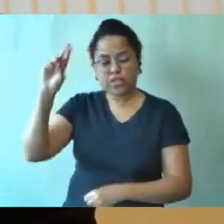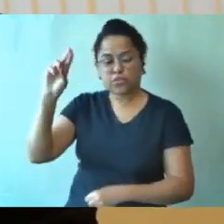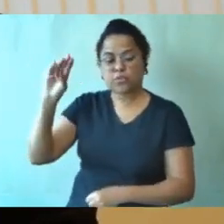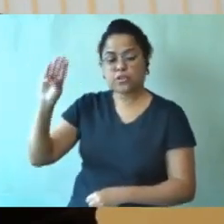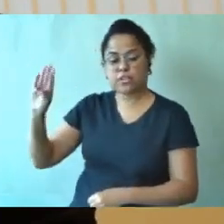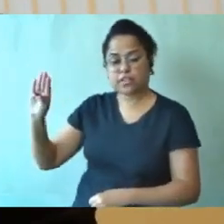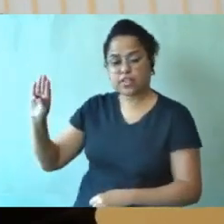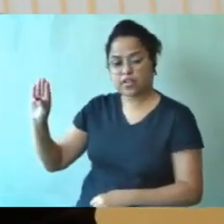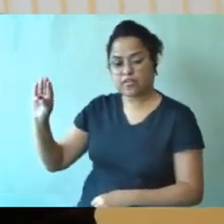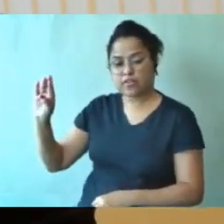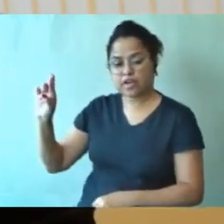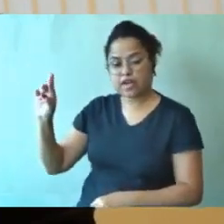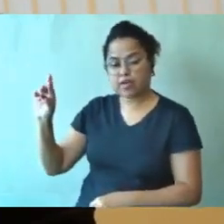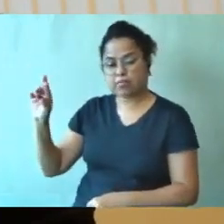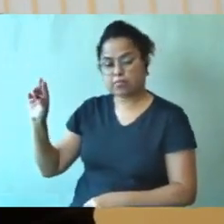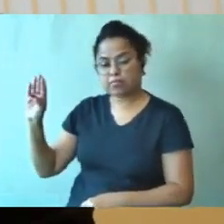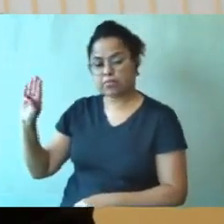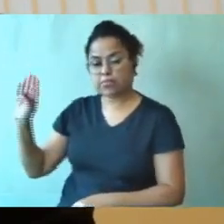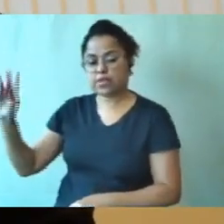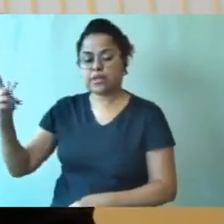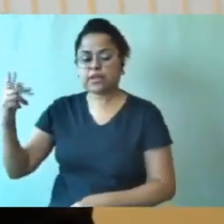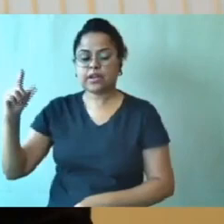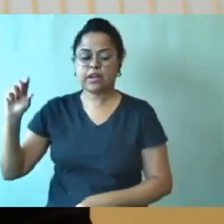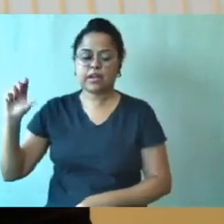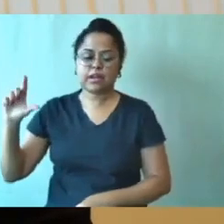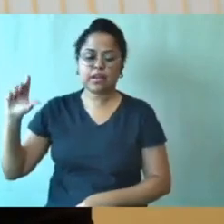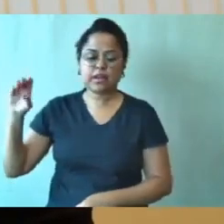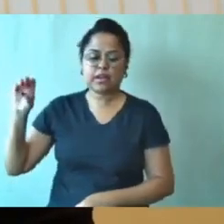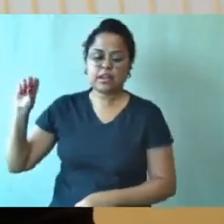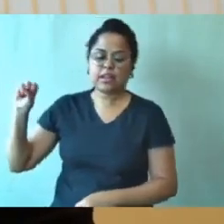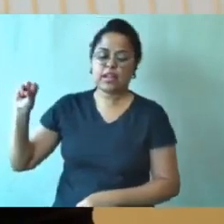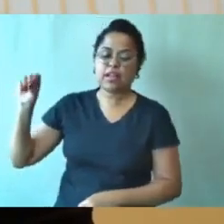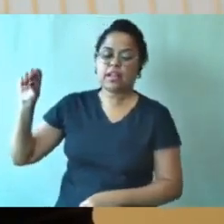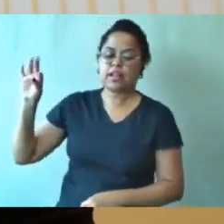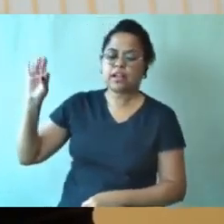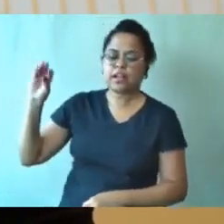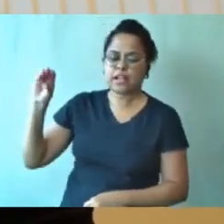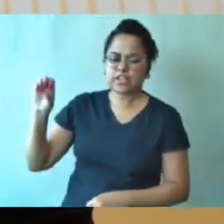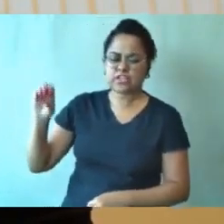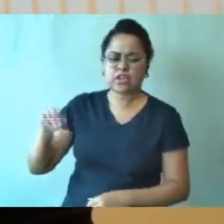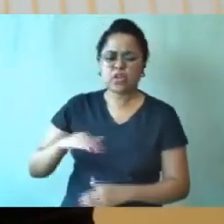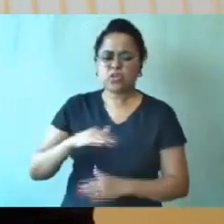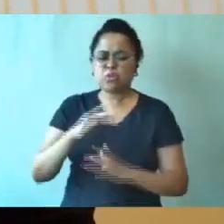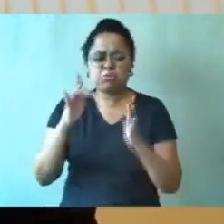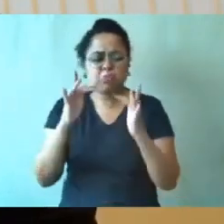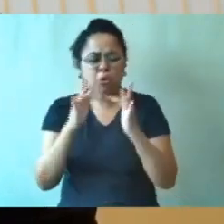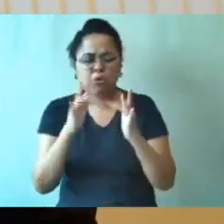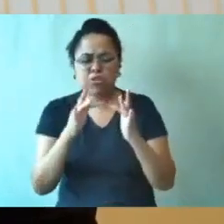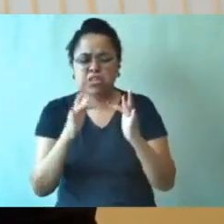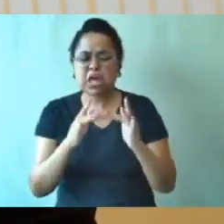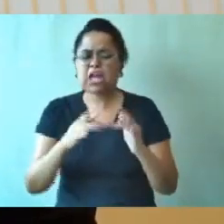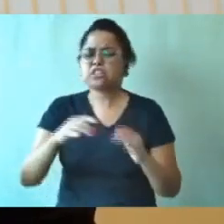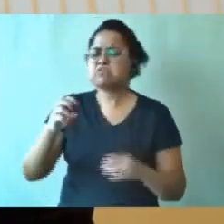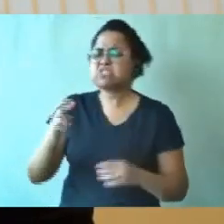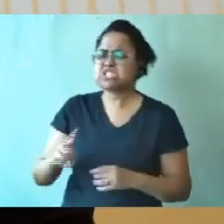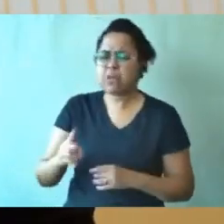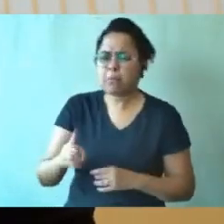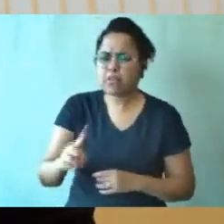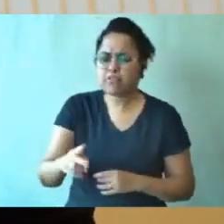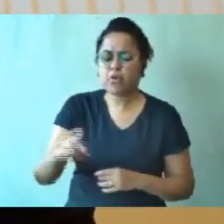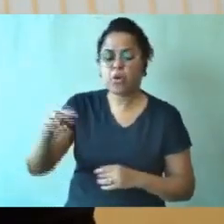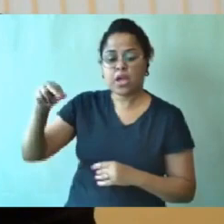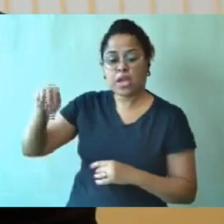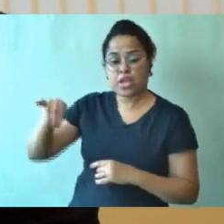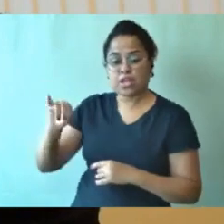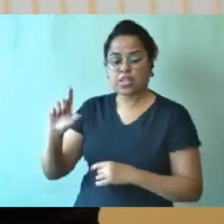Leste. Não, mas todo meu contato, todo 100% com o Nilo Gonçalves Júnior. Nem com o Nilo